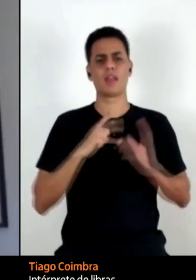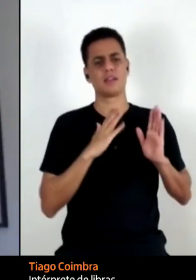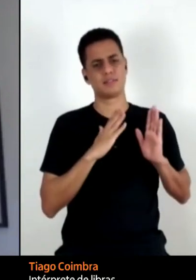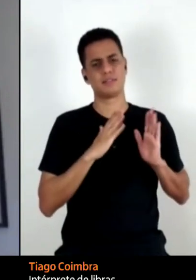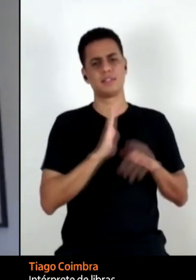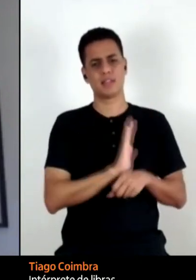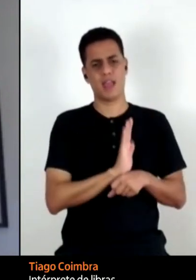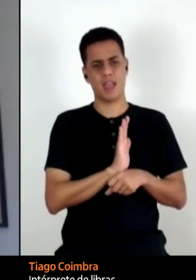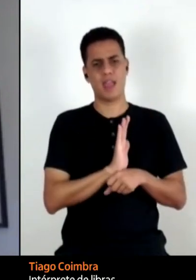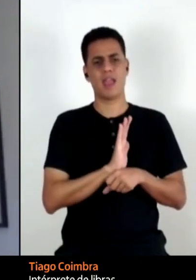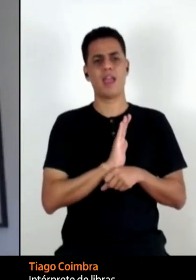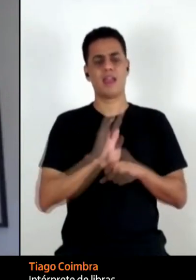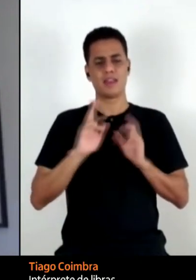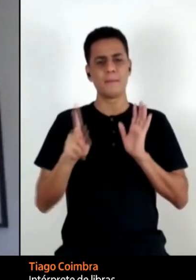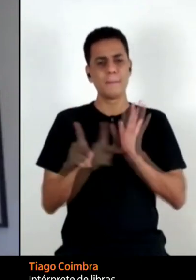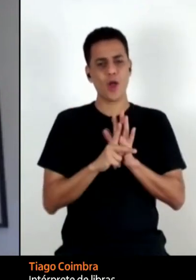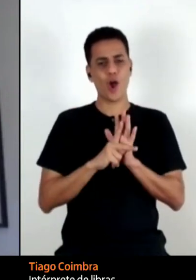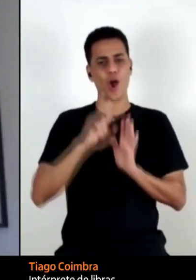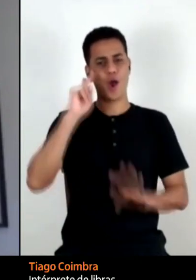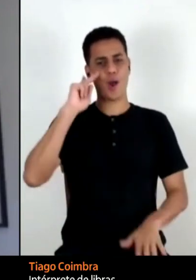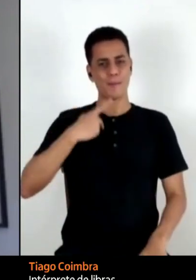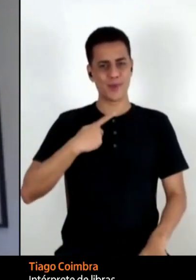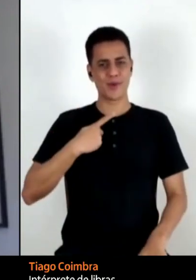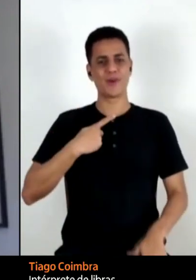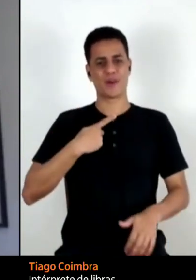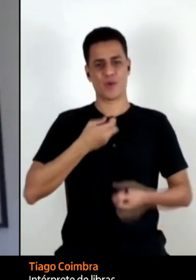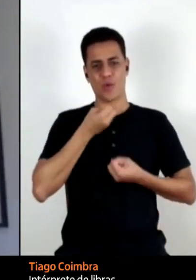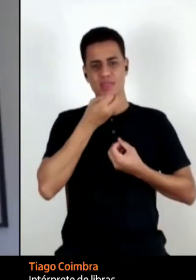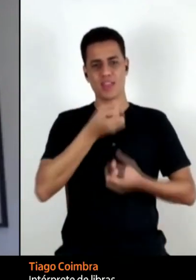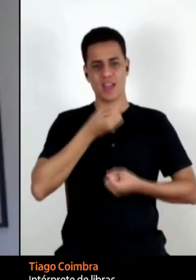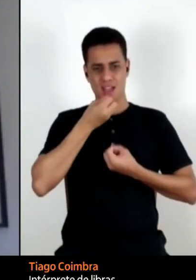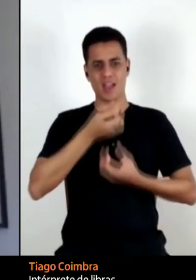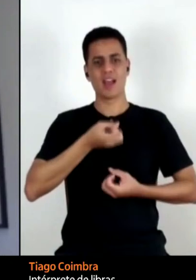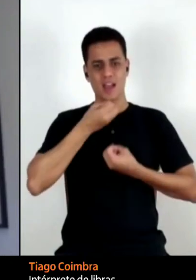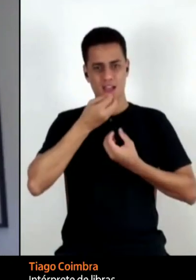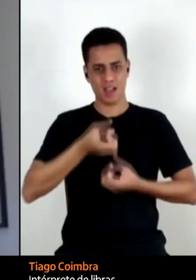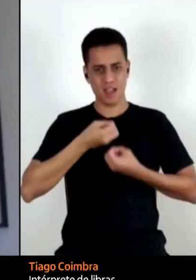cine-autobiográfica que ele vem realizando e que a gente teve o privilégio de, a cada episódio,